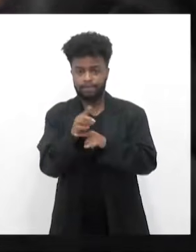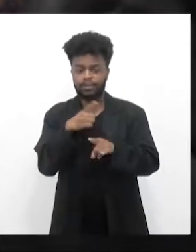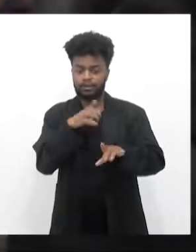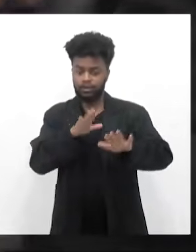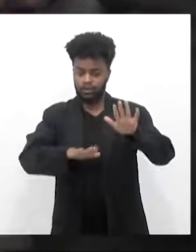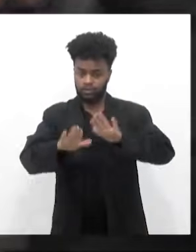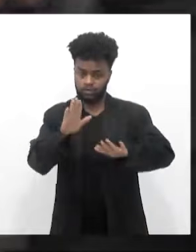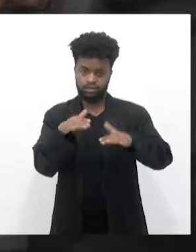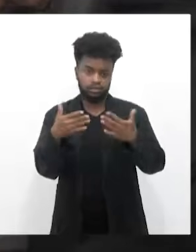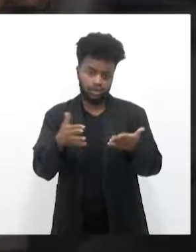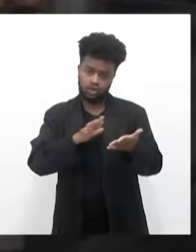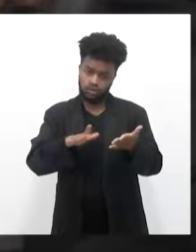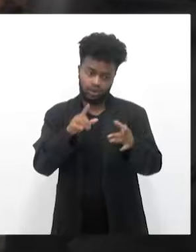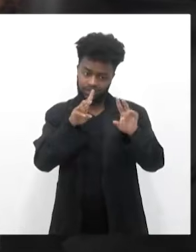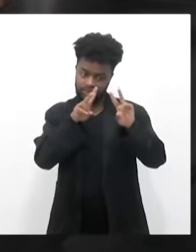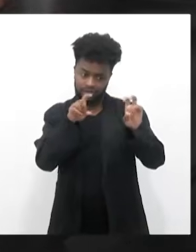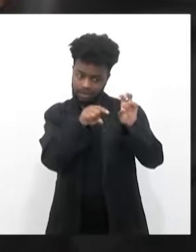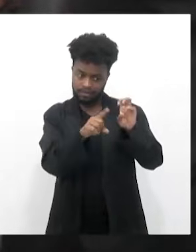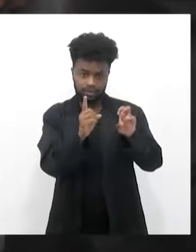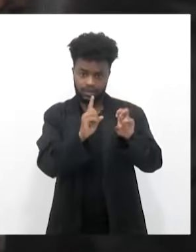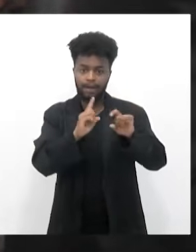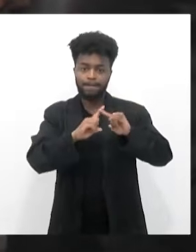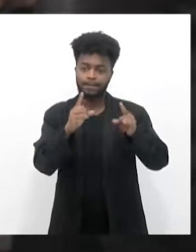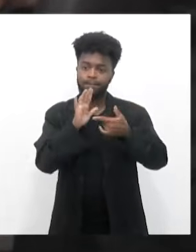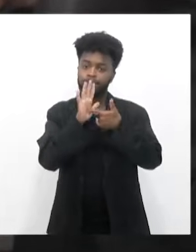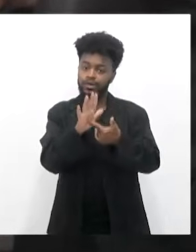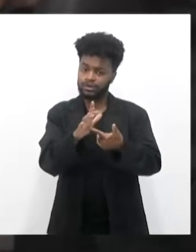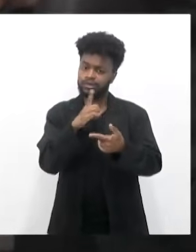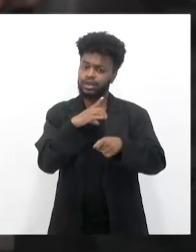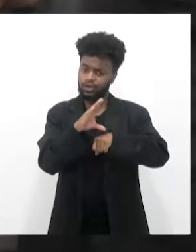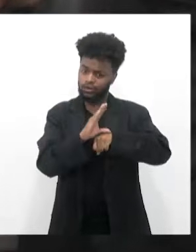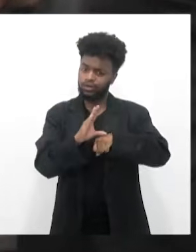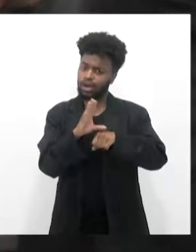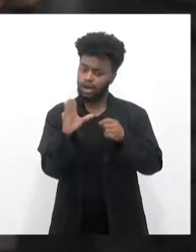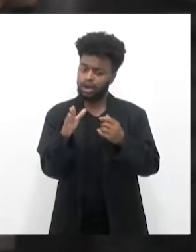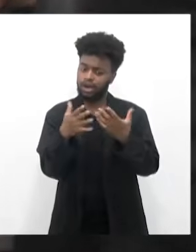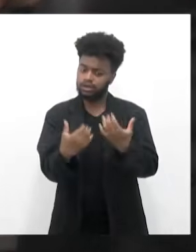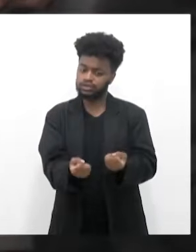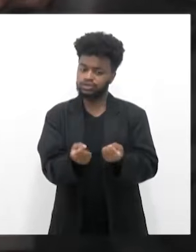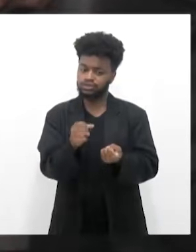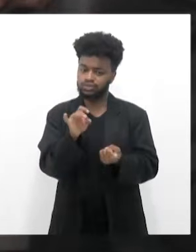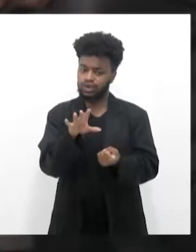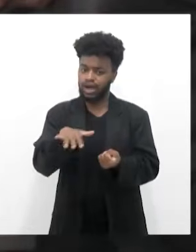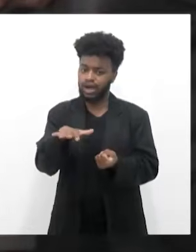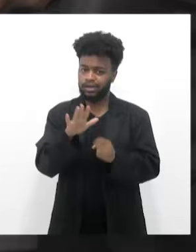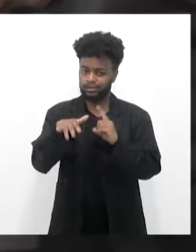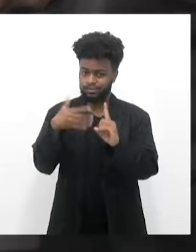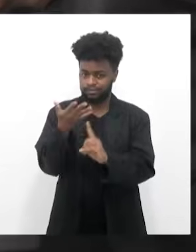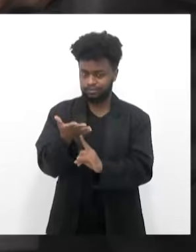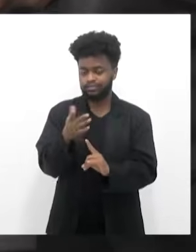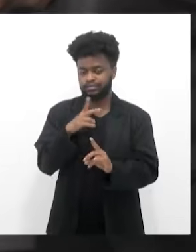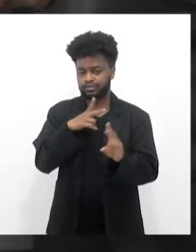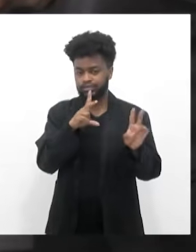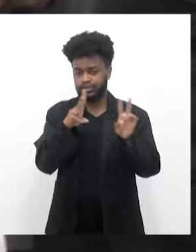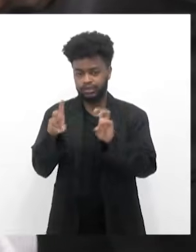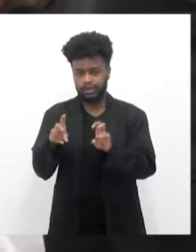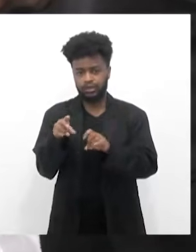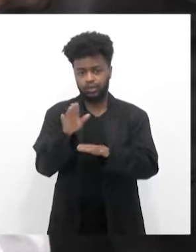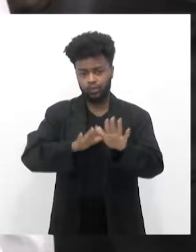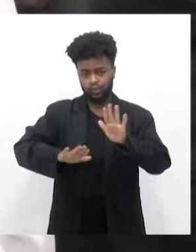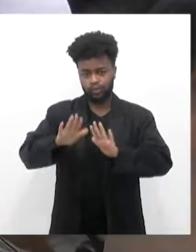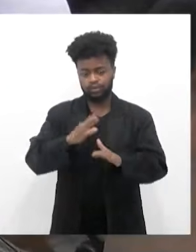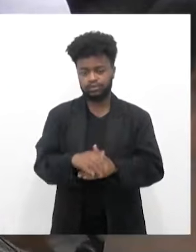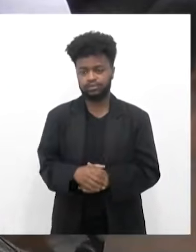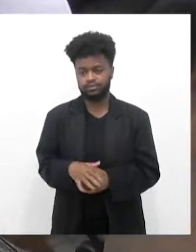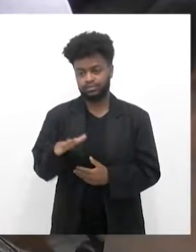precaução. Não é exatamente o tema, é para dizer que a Constituição acolheu, pelo menos para a área ambiental, o princípio da prevenção. Na